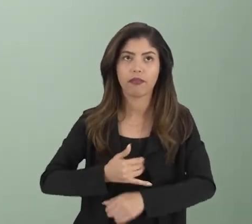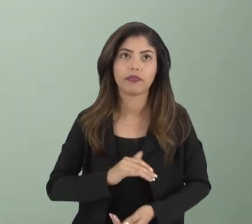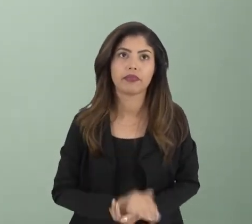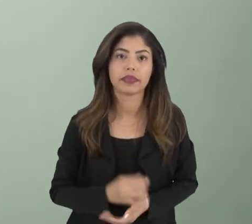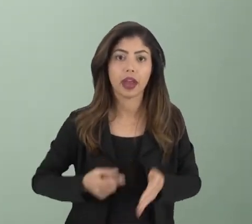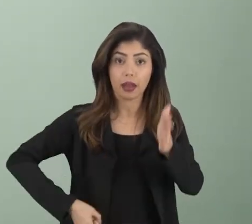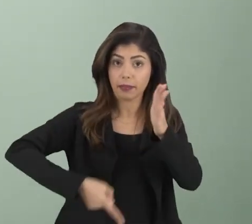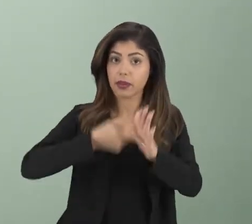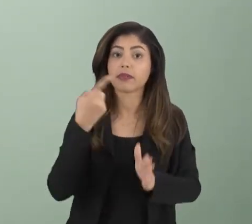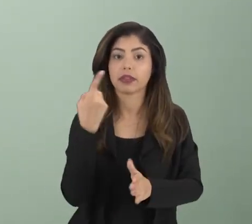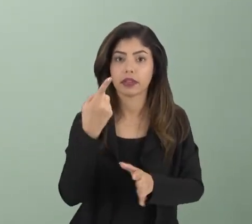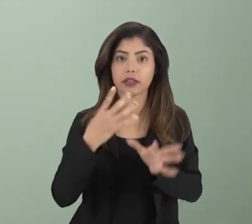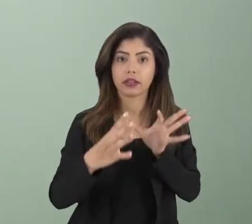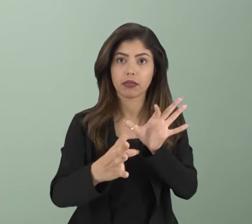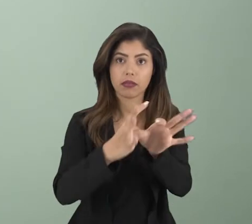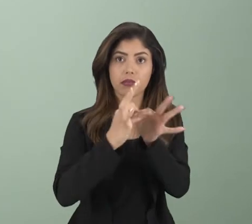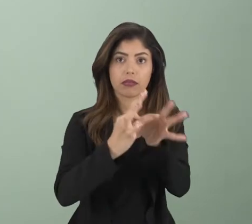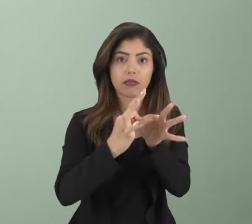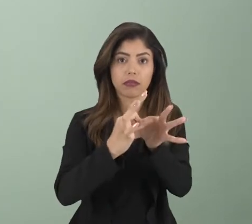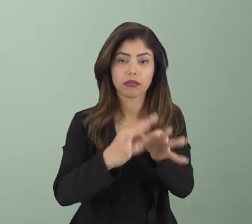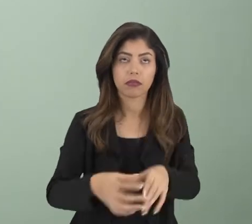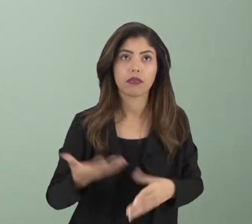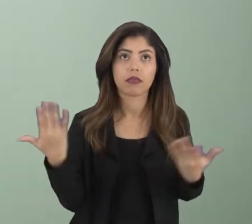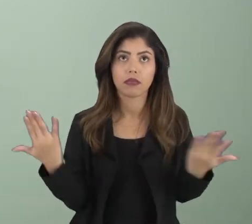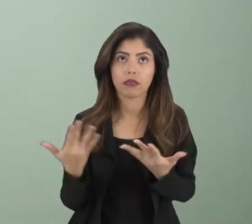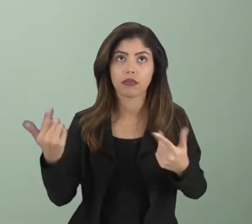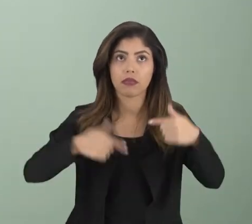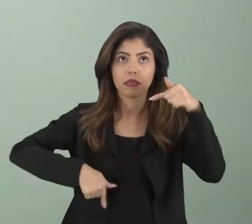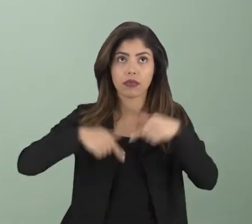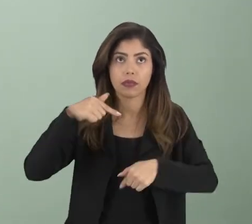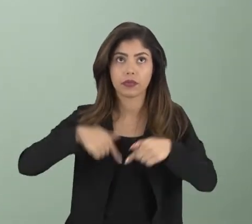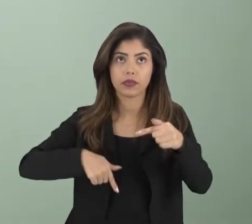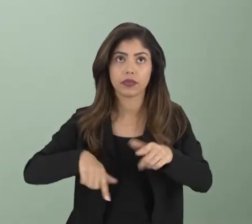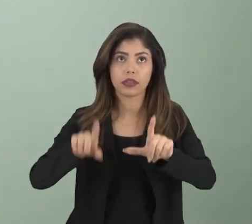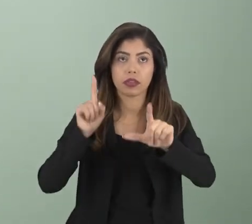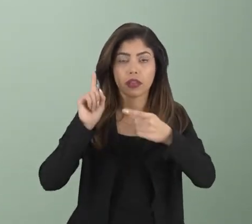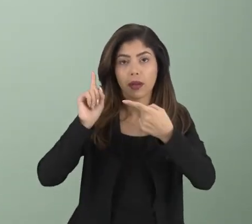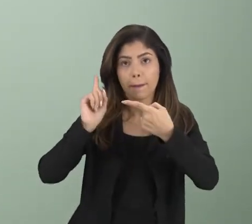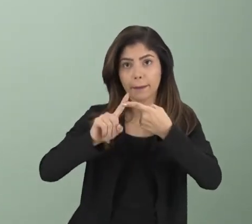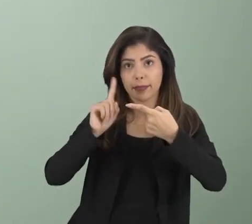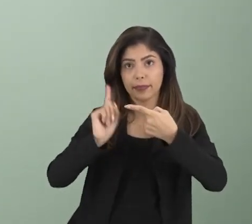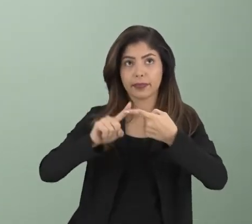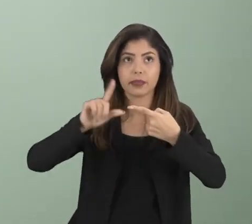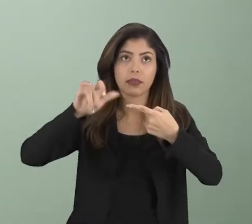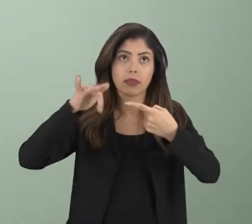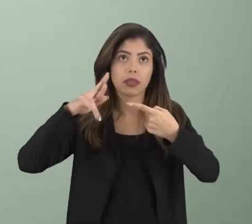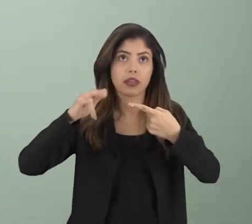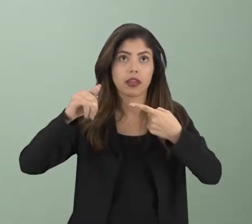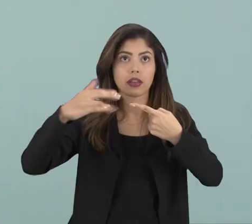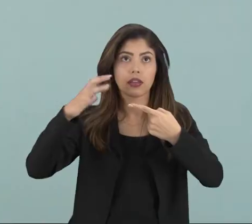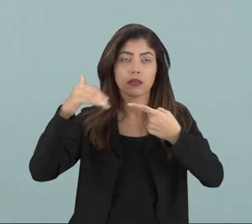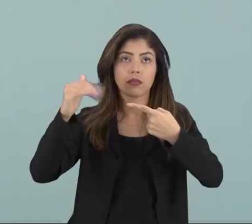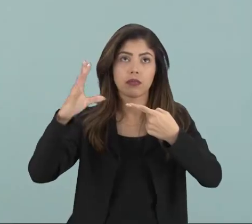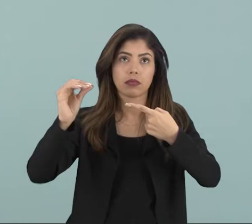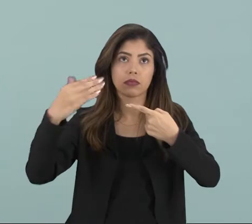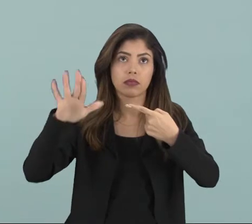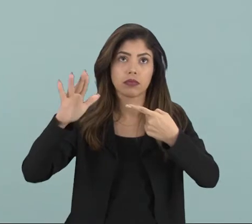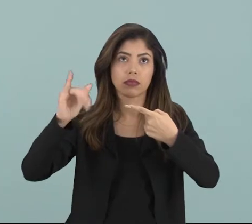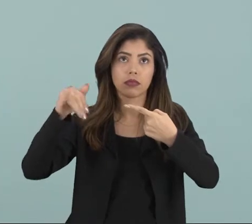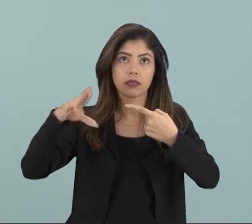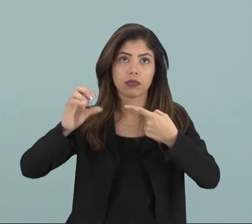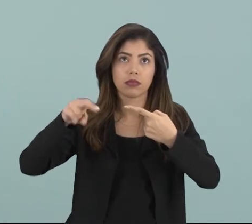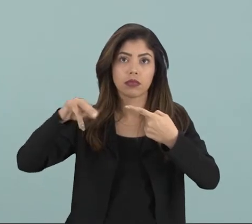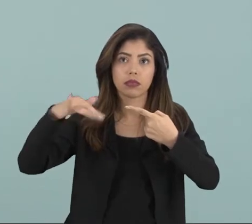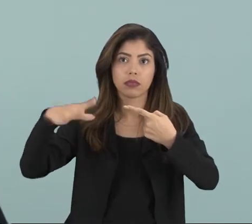nossa primeira ligação química que nós vamos conversar sobre ela hoje, que é a ligação iônica. Então, pessoal, as interações atômicas,